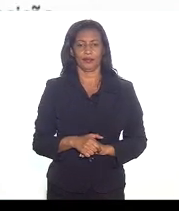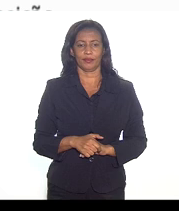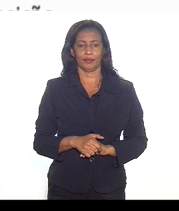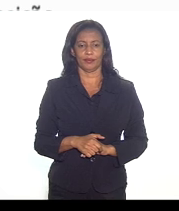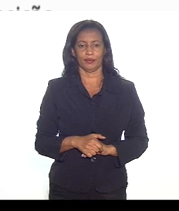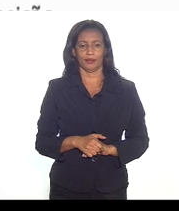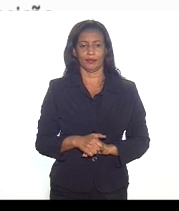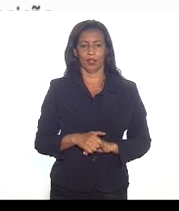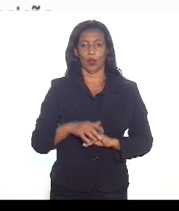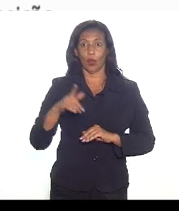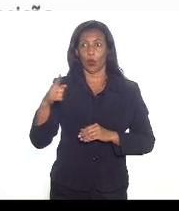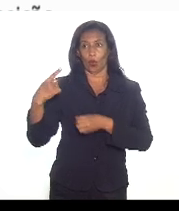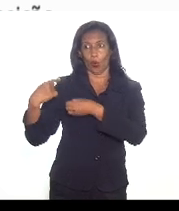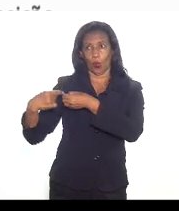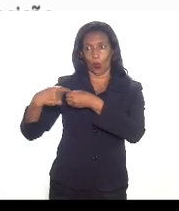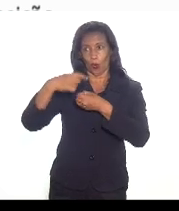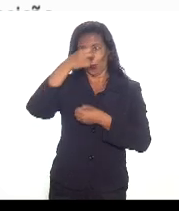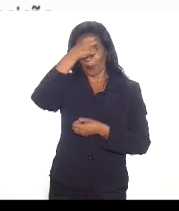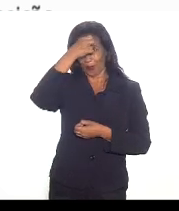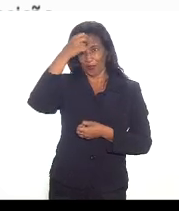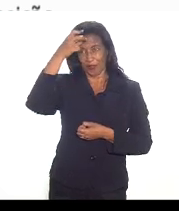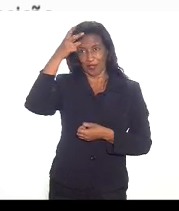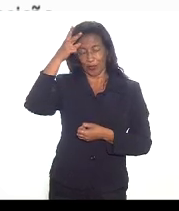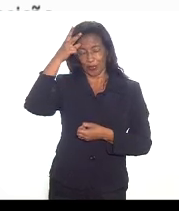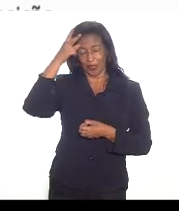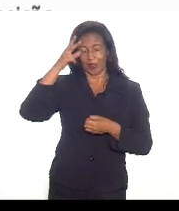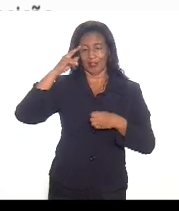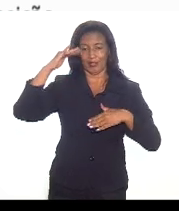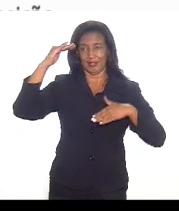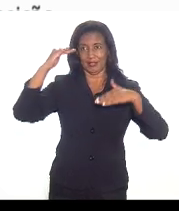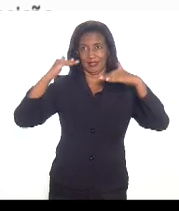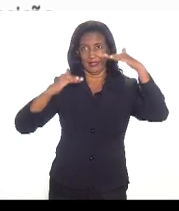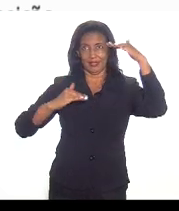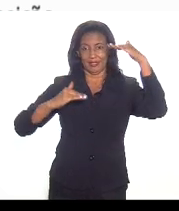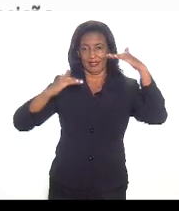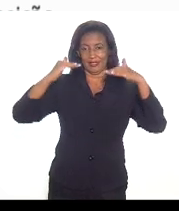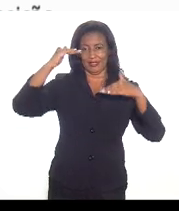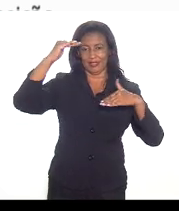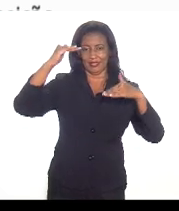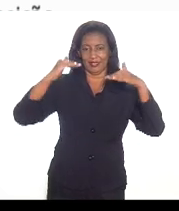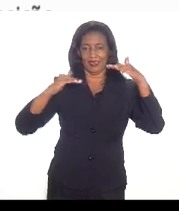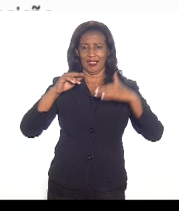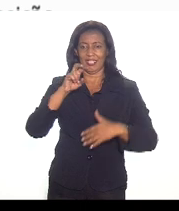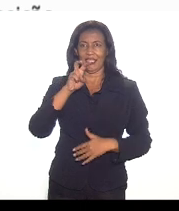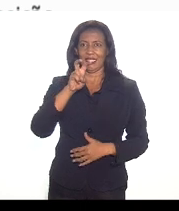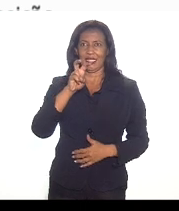municípios brasileiros, fazendo um ranking nacional, né, dos